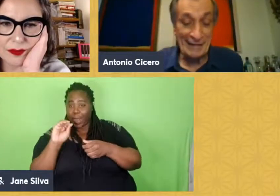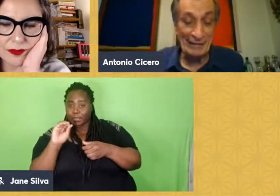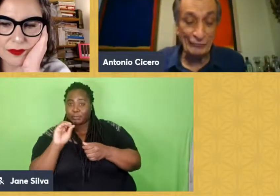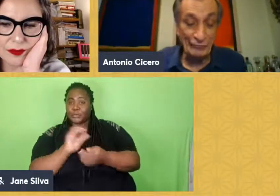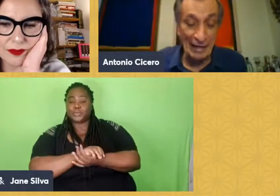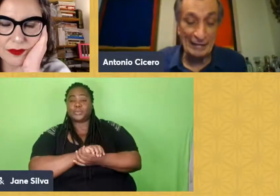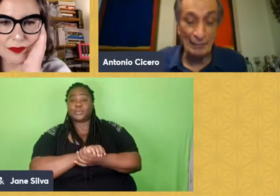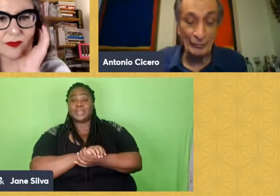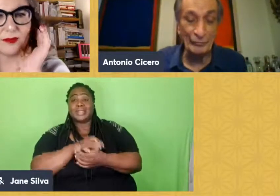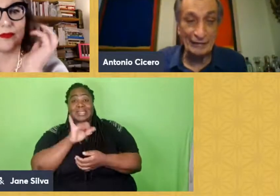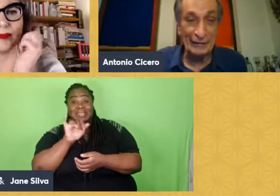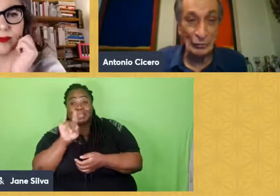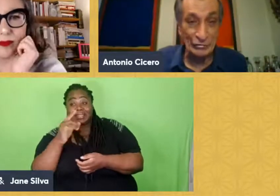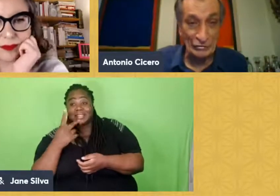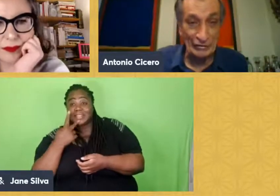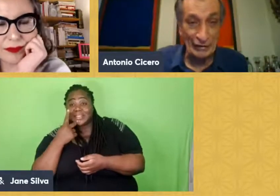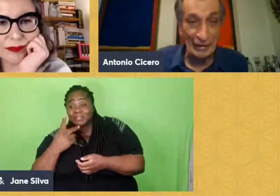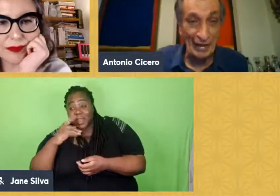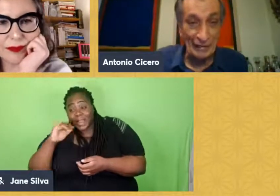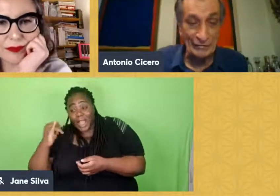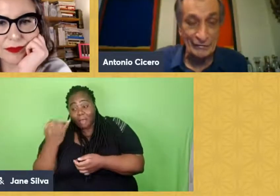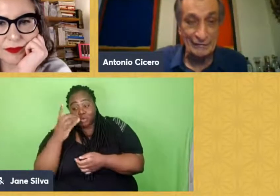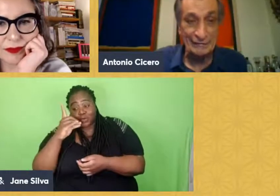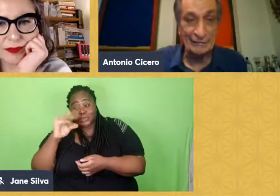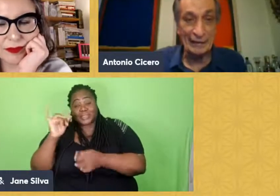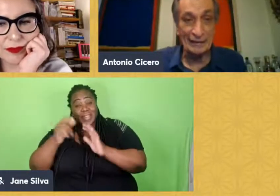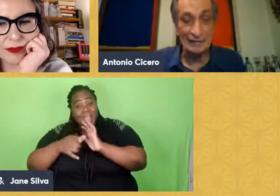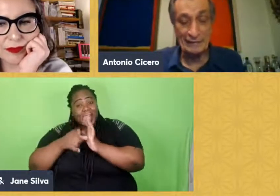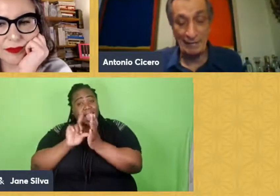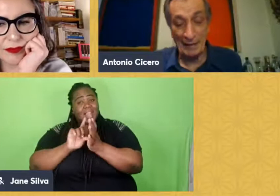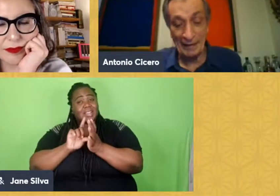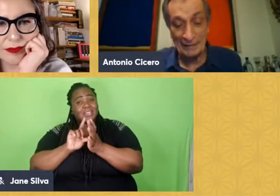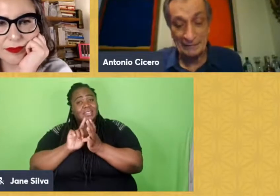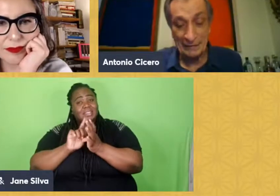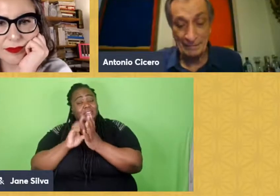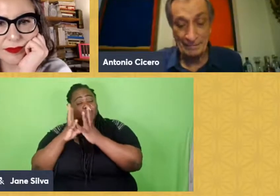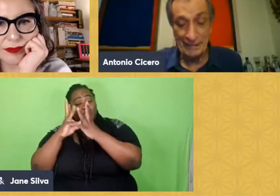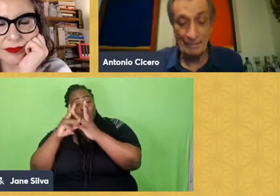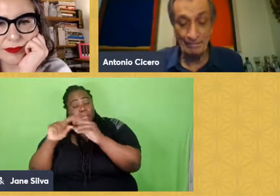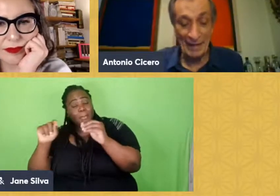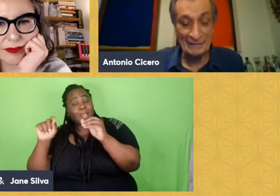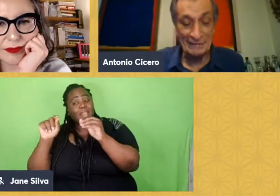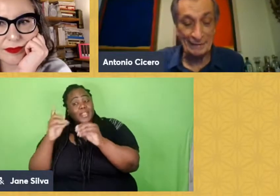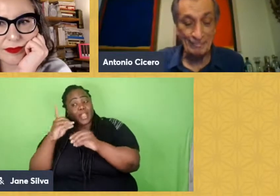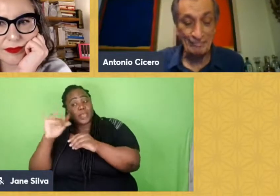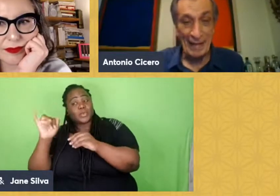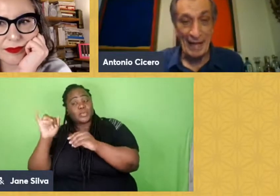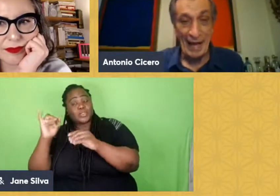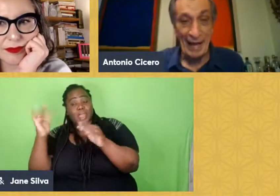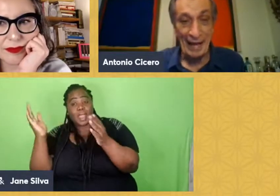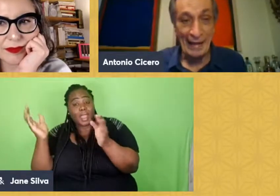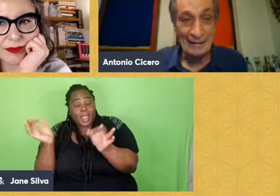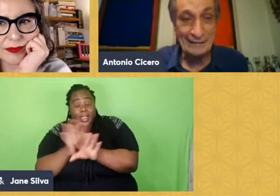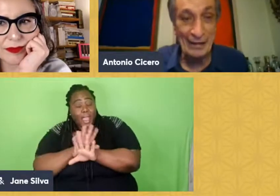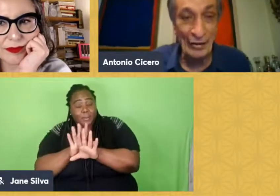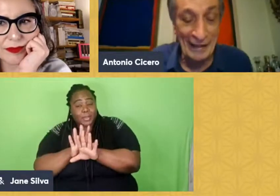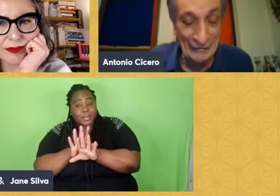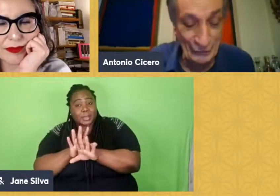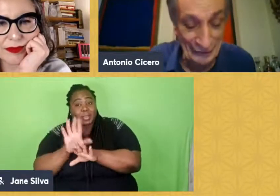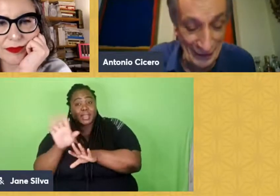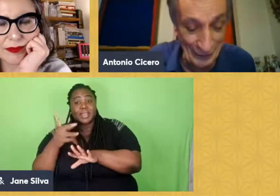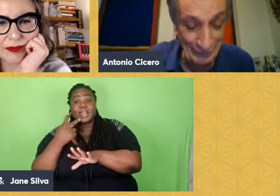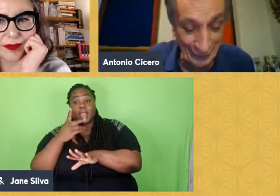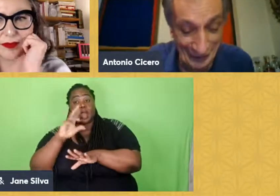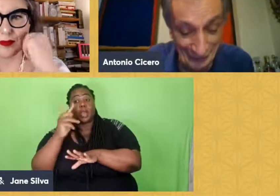se ele fala em aproveitar o dia antes que ele desapareça, que ele passe,